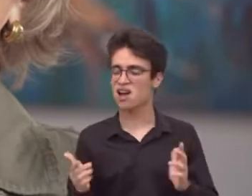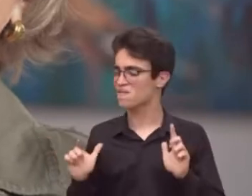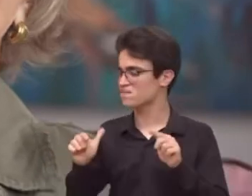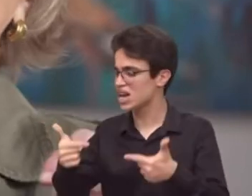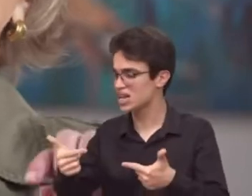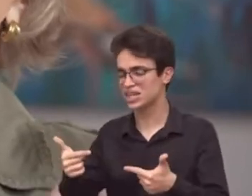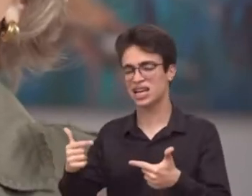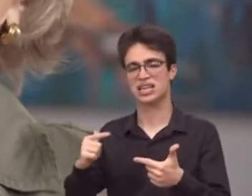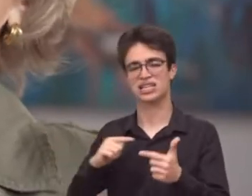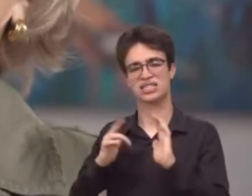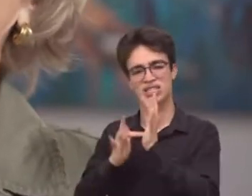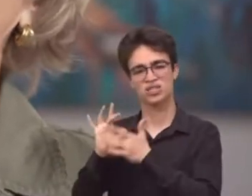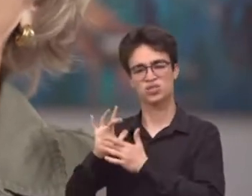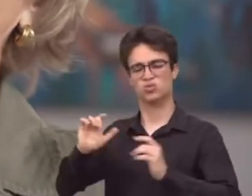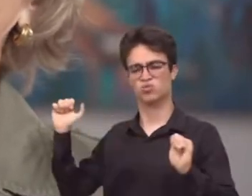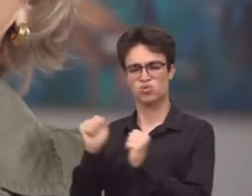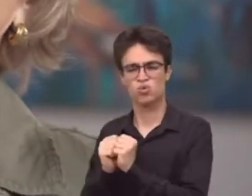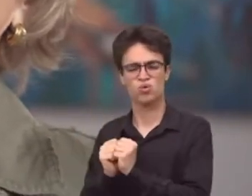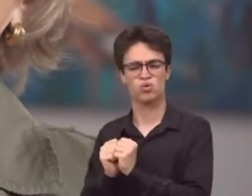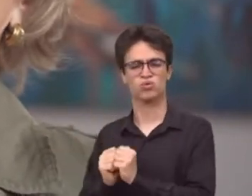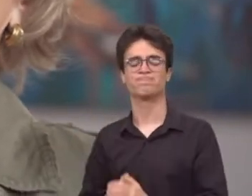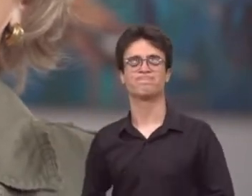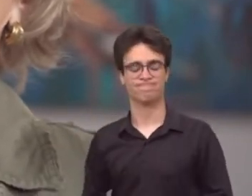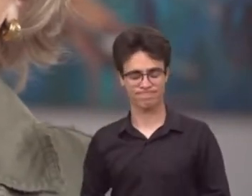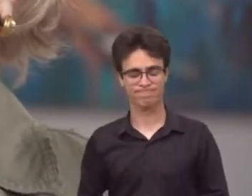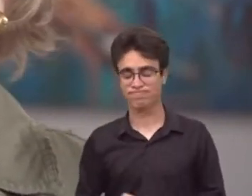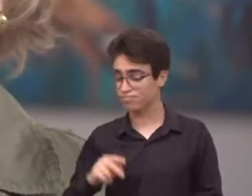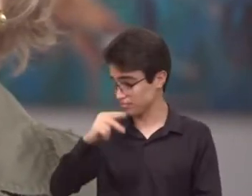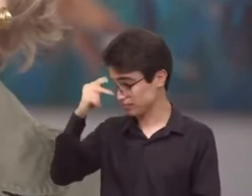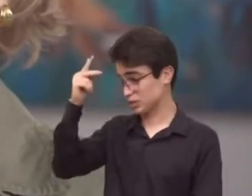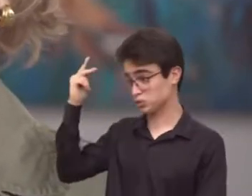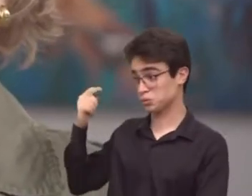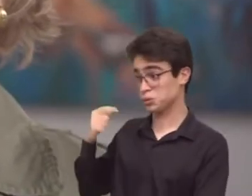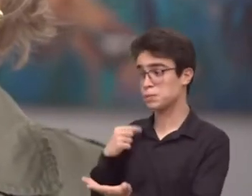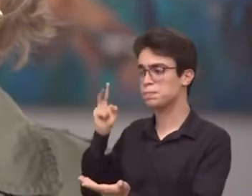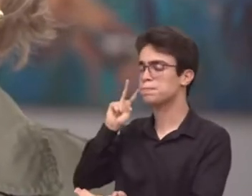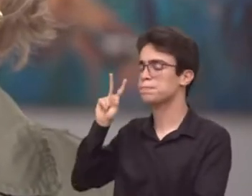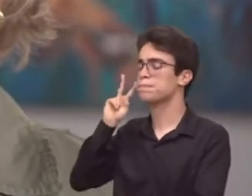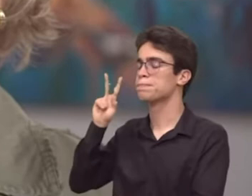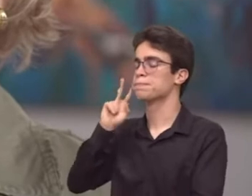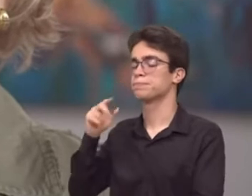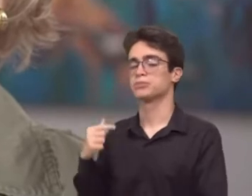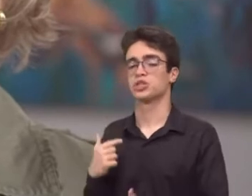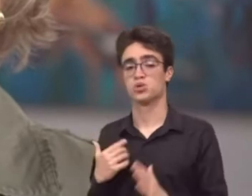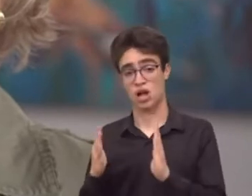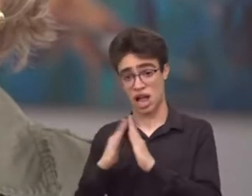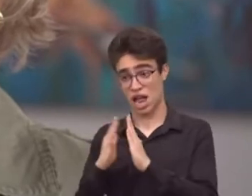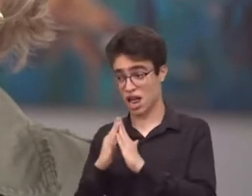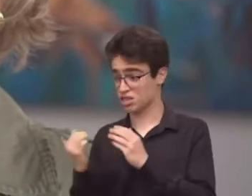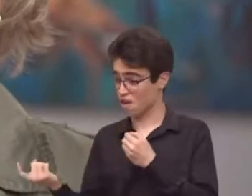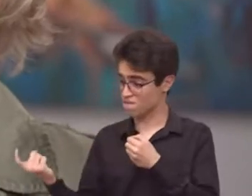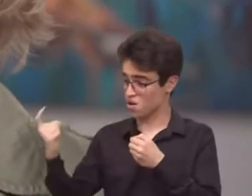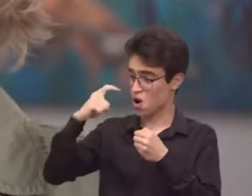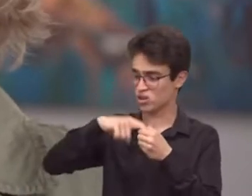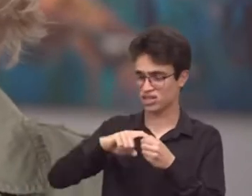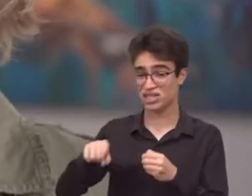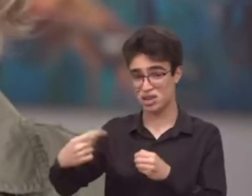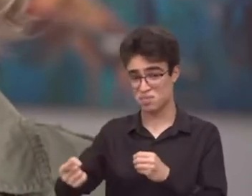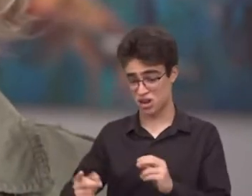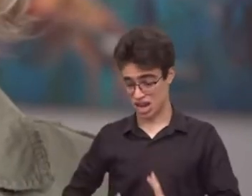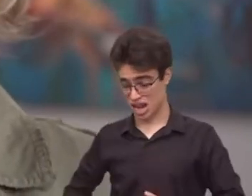Face a Face e eu me lembro Pascoal quando eu estava voltando para casa da quimioterapia